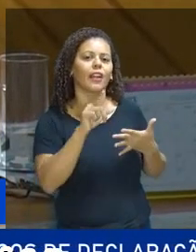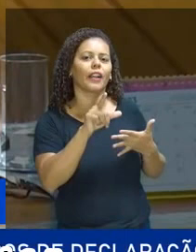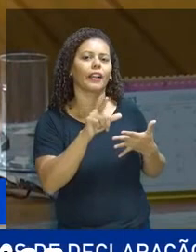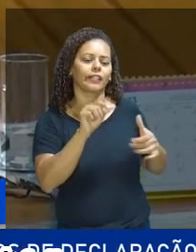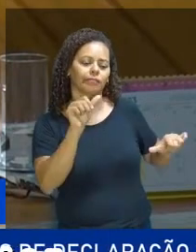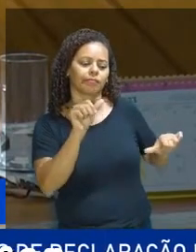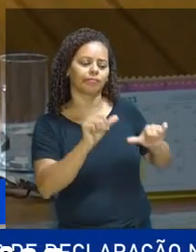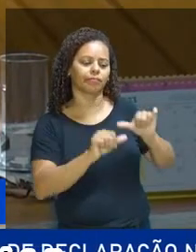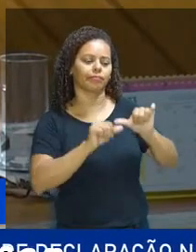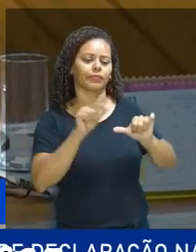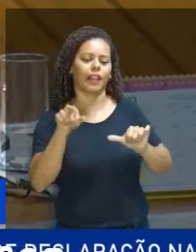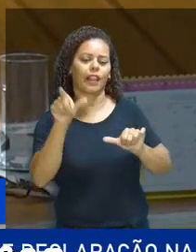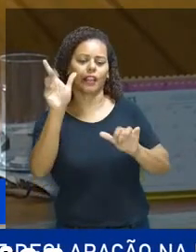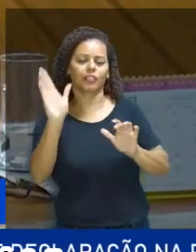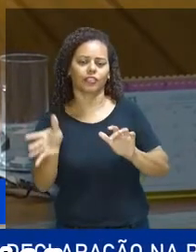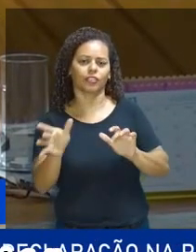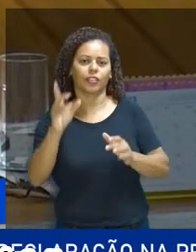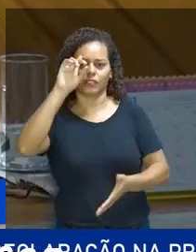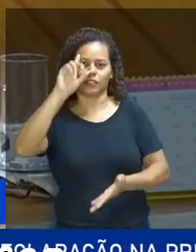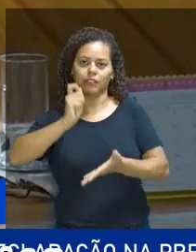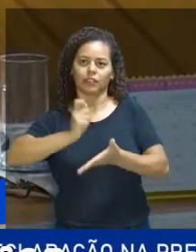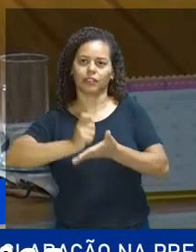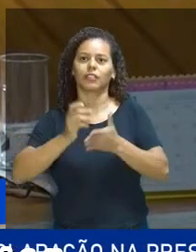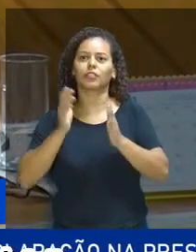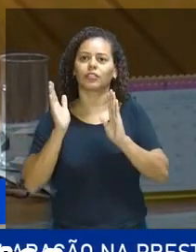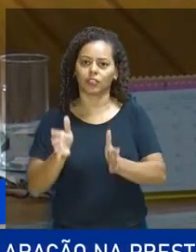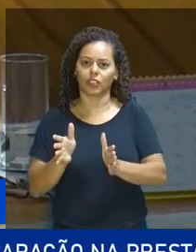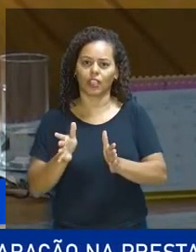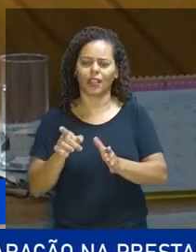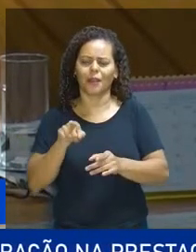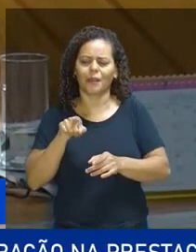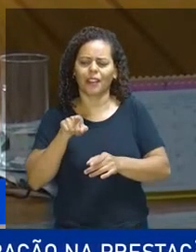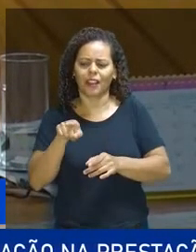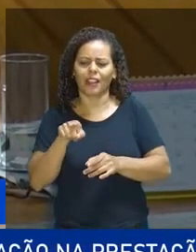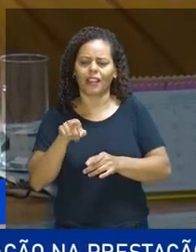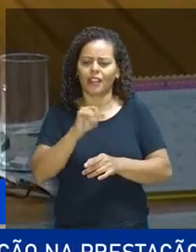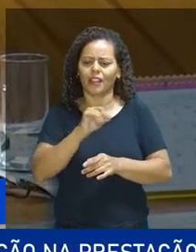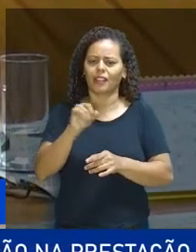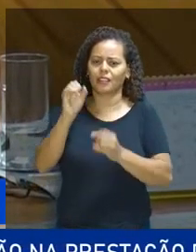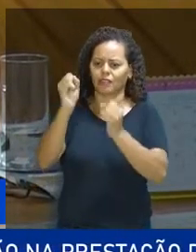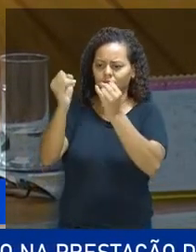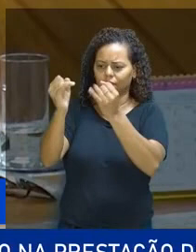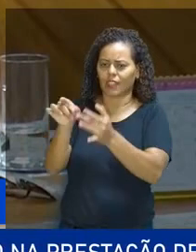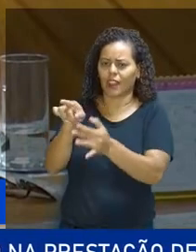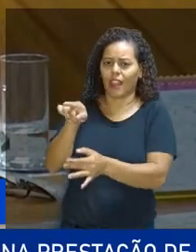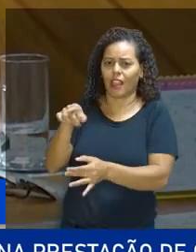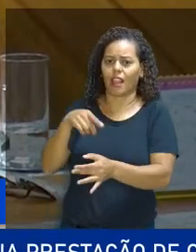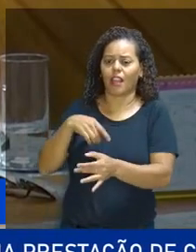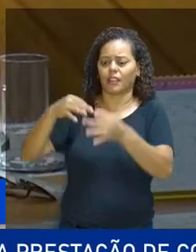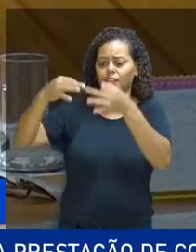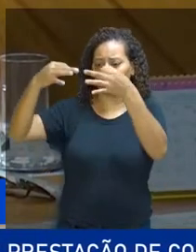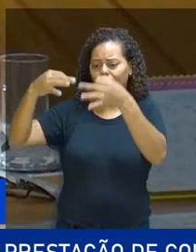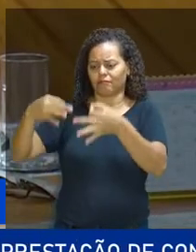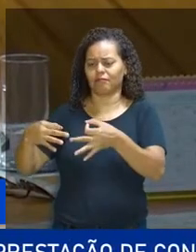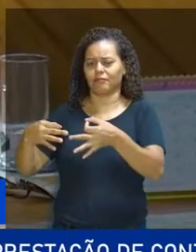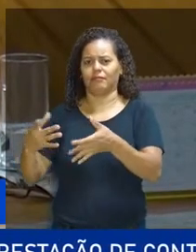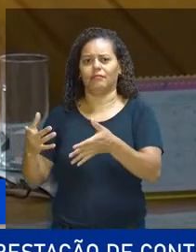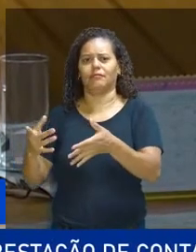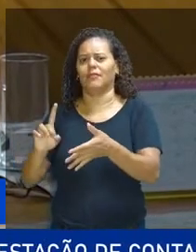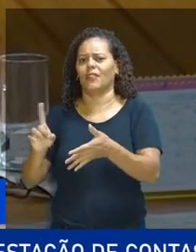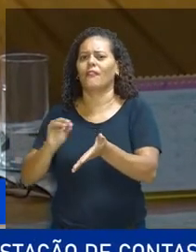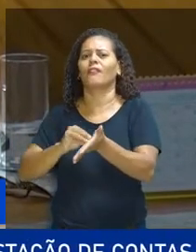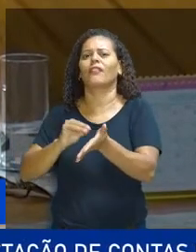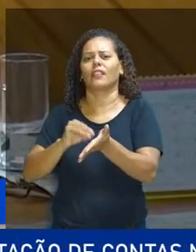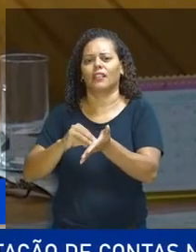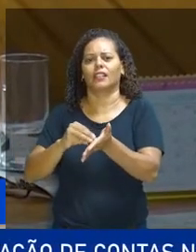mudar a decisão com base no argumento que é falho. Ele disse que o Ministério Público apresentou 2 pareceres e